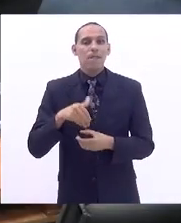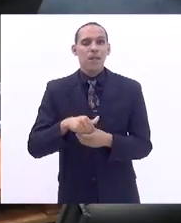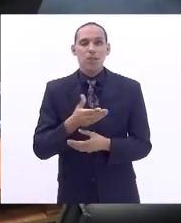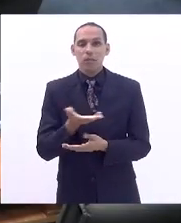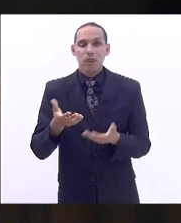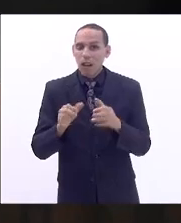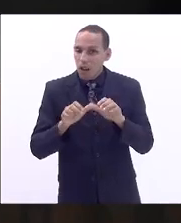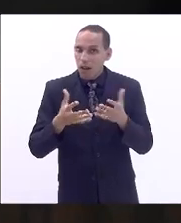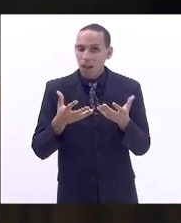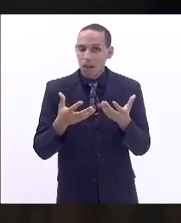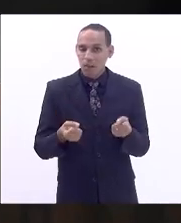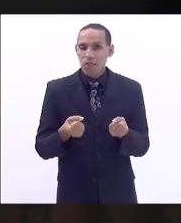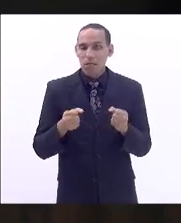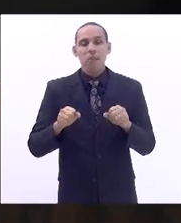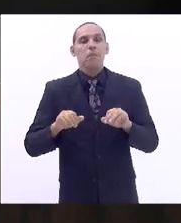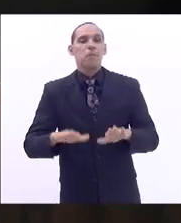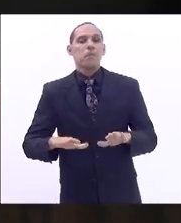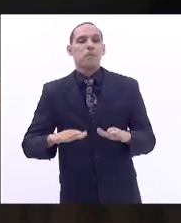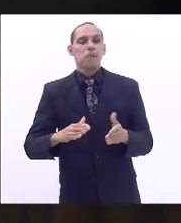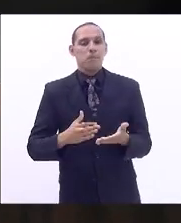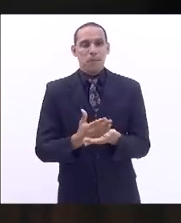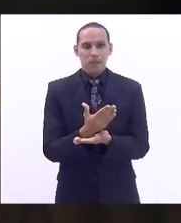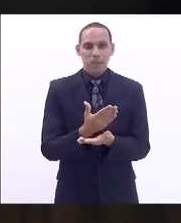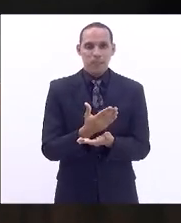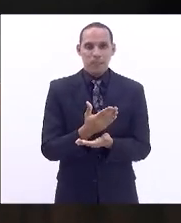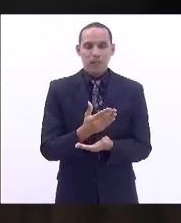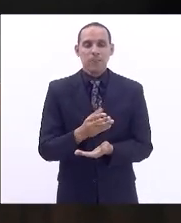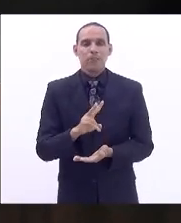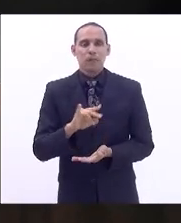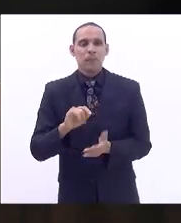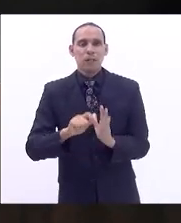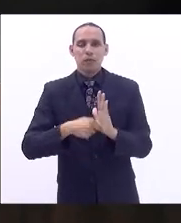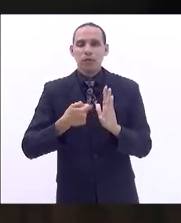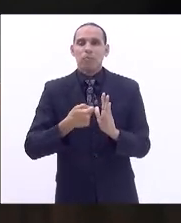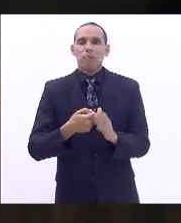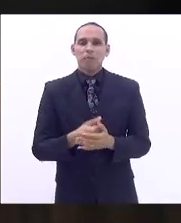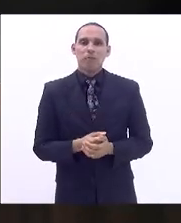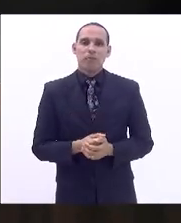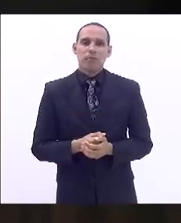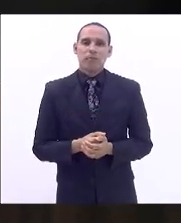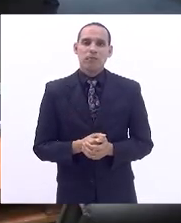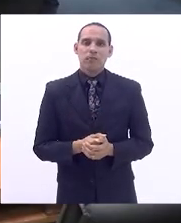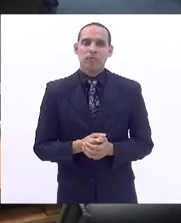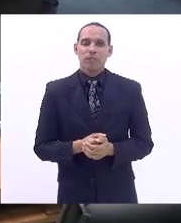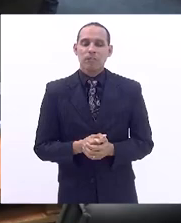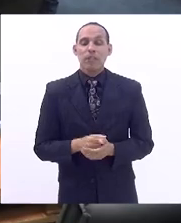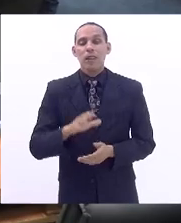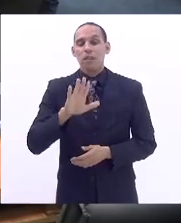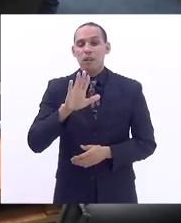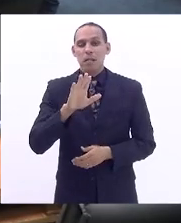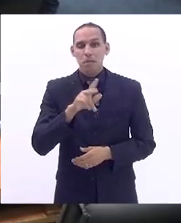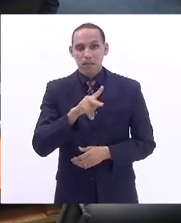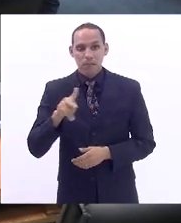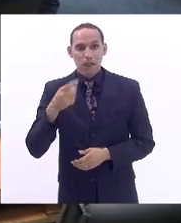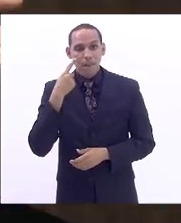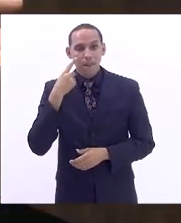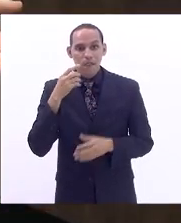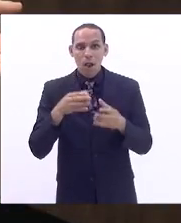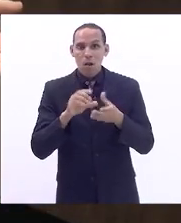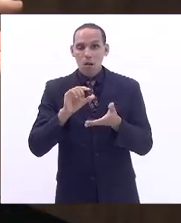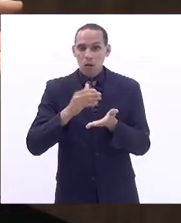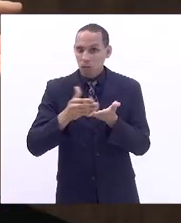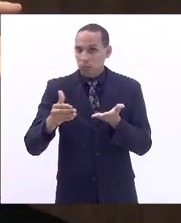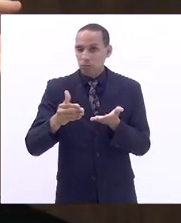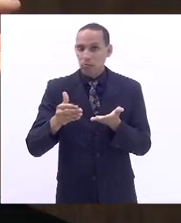e votação do senhor dos que aprovam permaneçam Como estão aprovados vai ao toque senhor presidente verificação de cloro seu